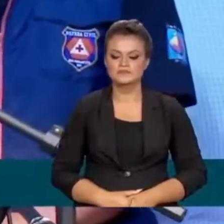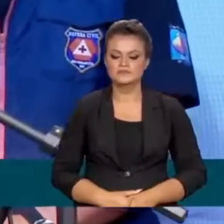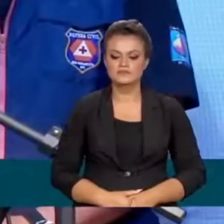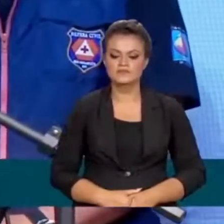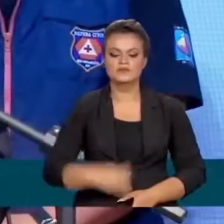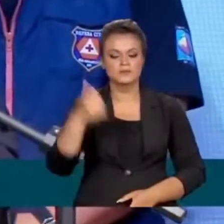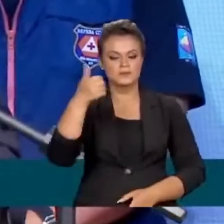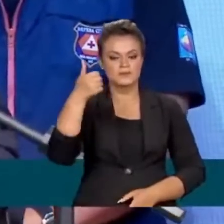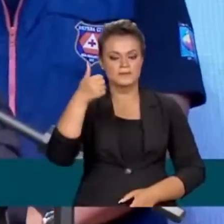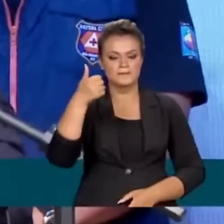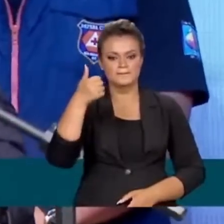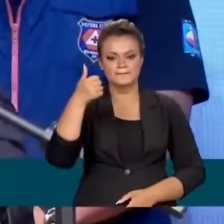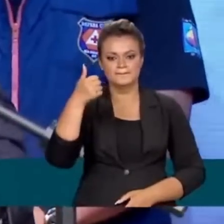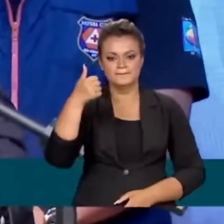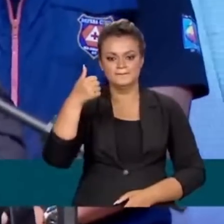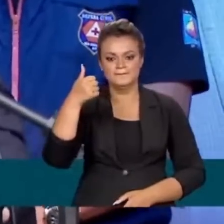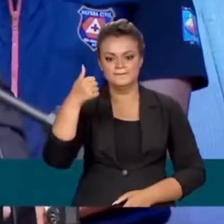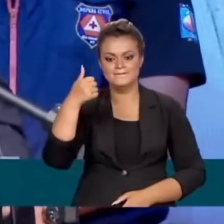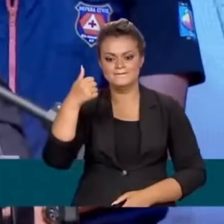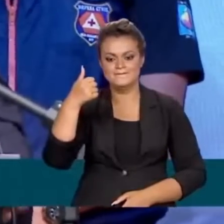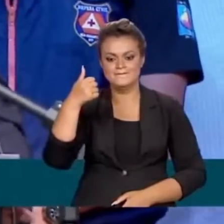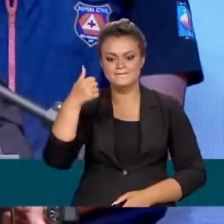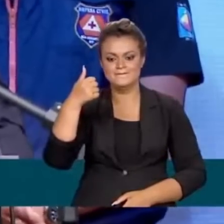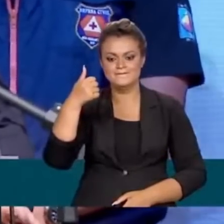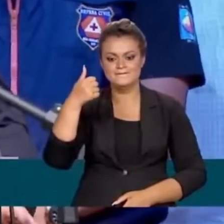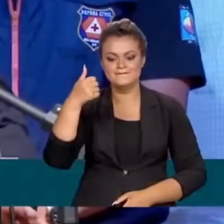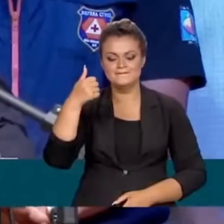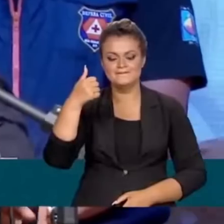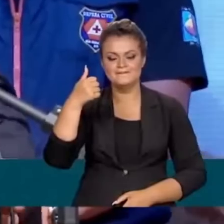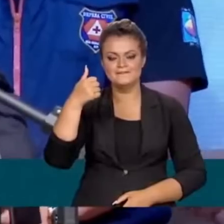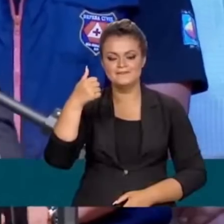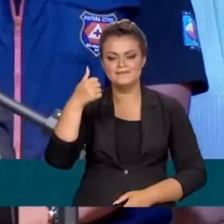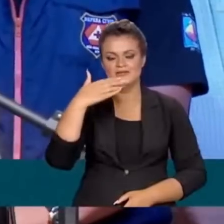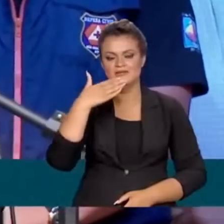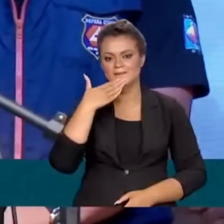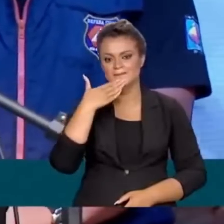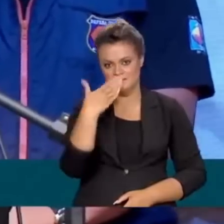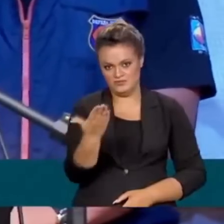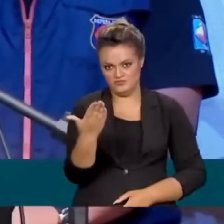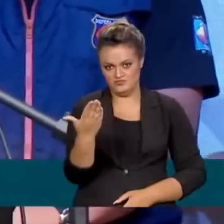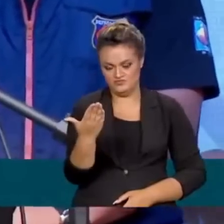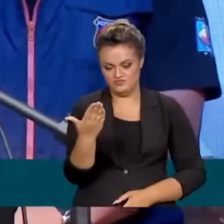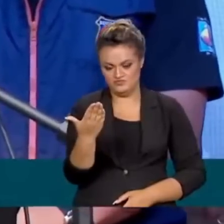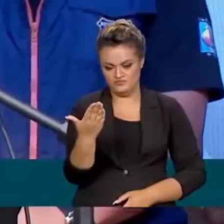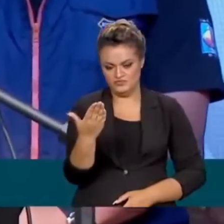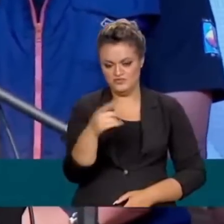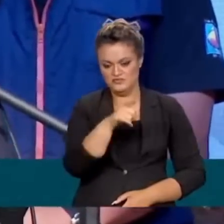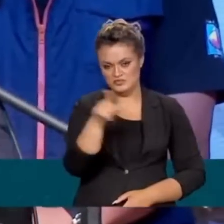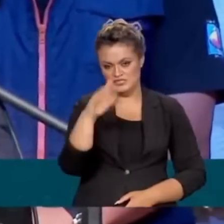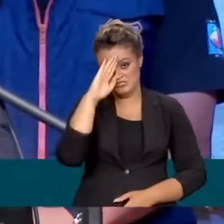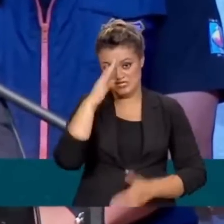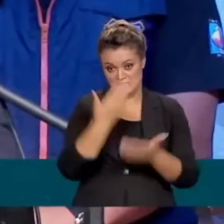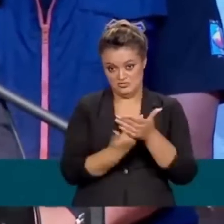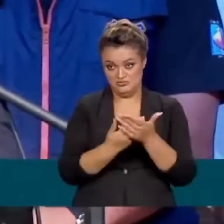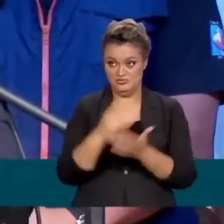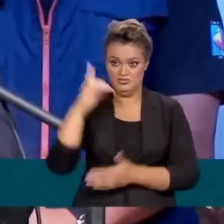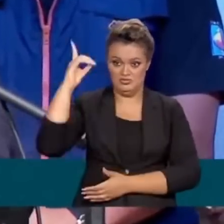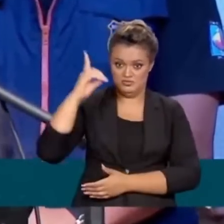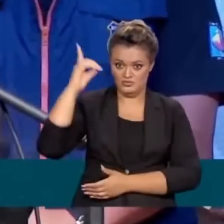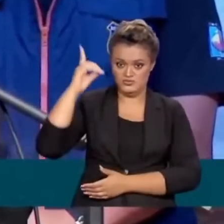em primeiro lugar de pedir que a gente que crê em Deus